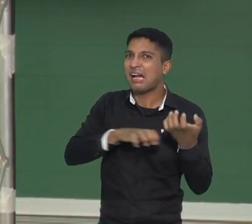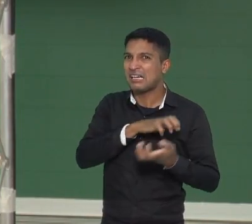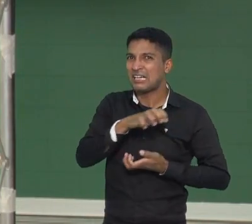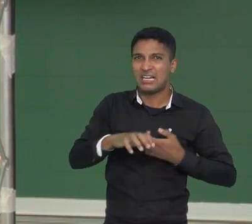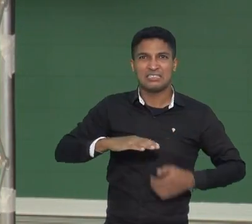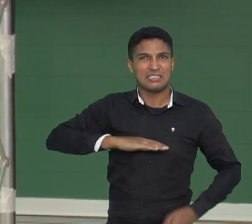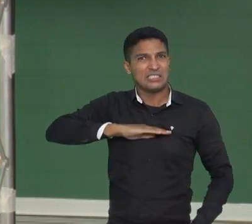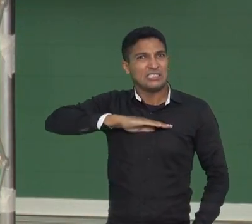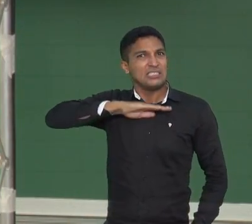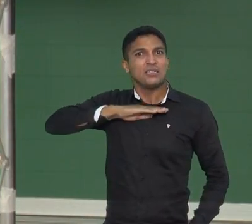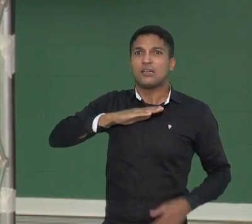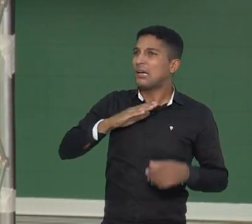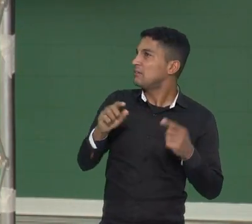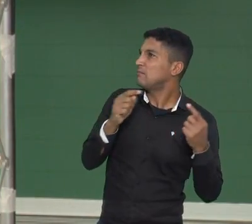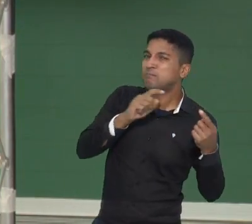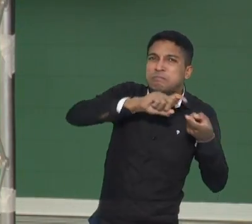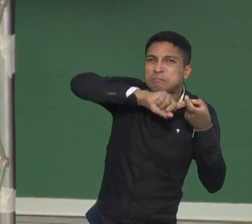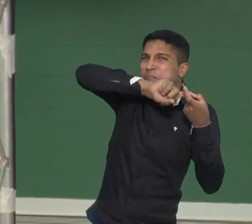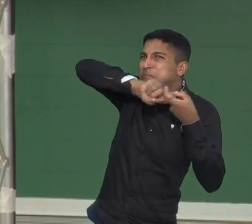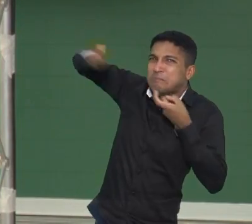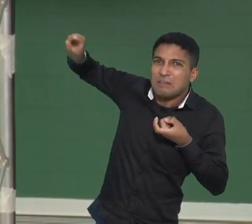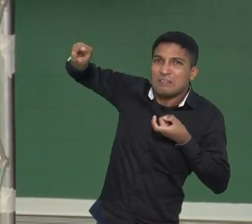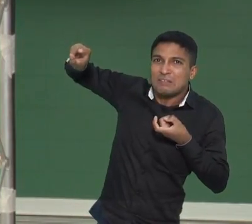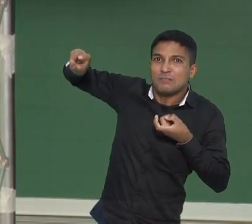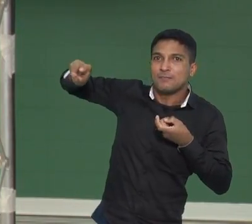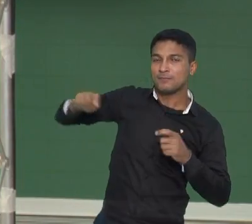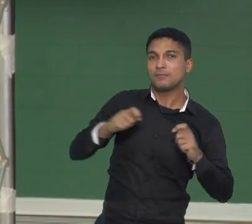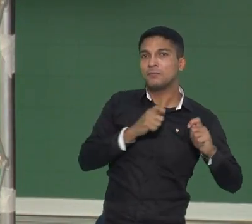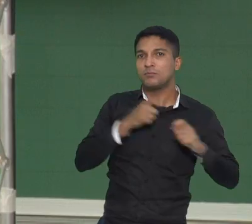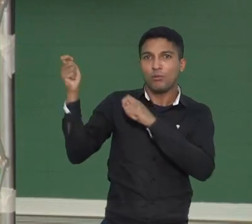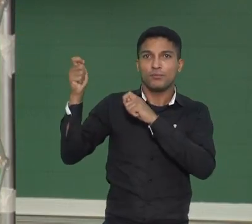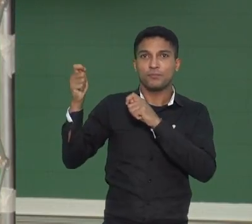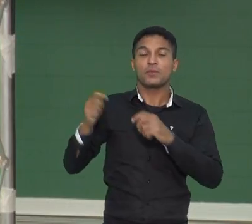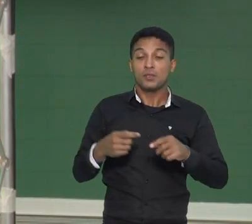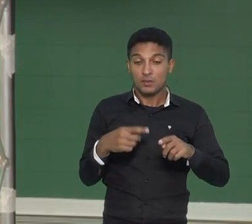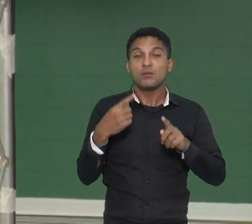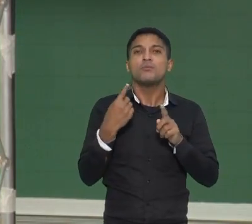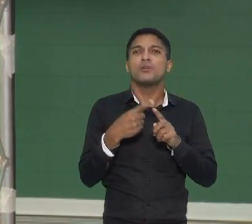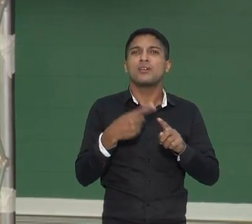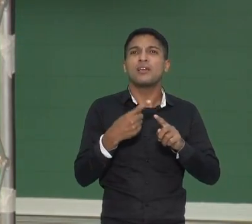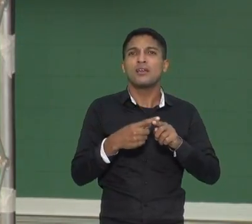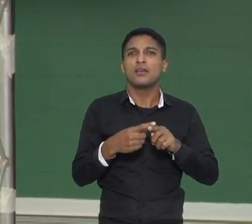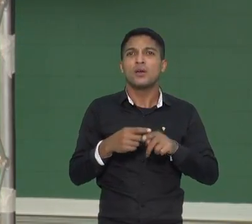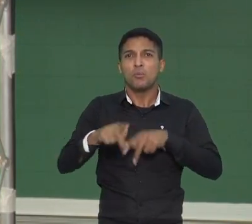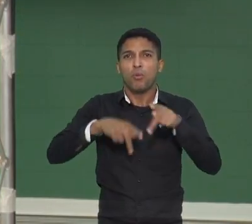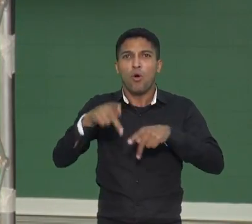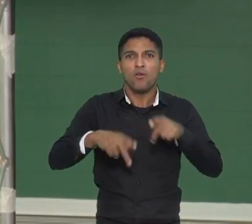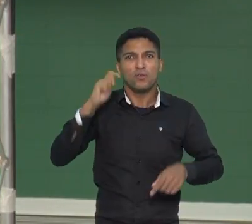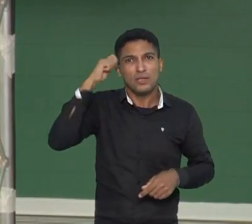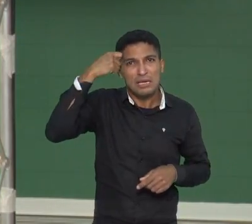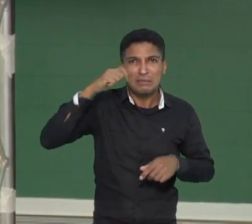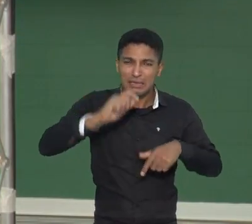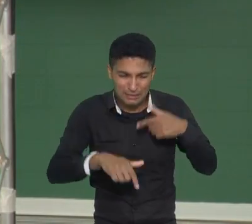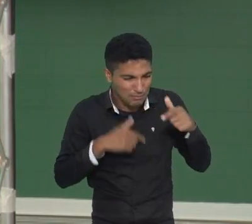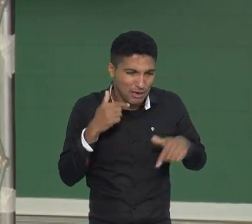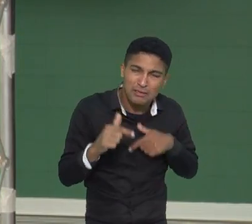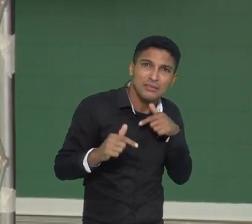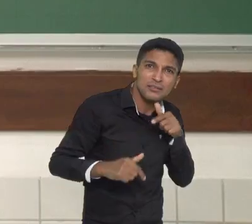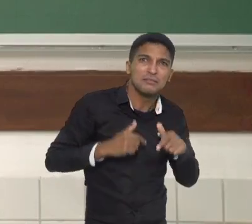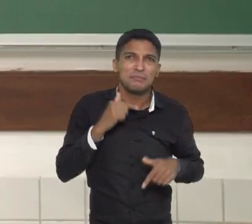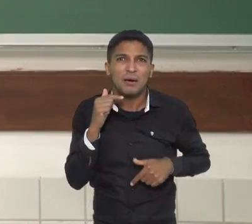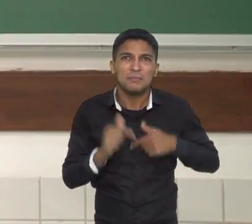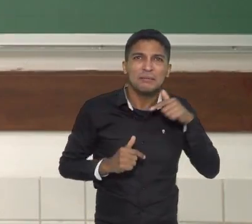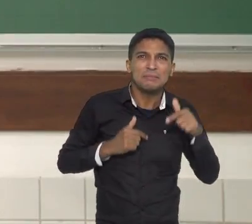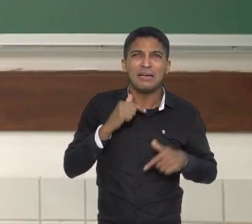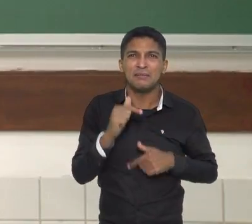sua renda, do seu lucro tirado por causa dos impostos, ela não consegue pagar suas contas devidamente, ela não